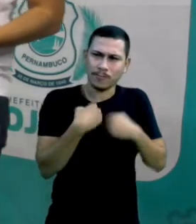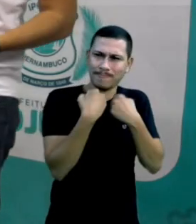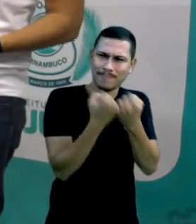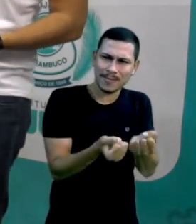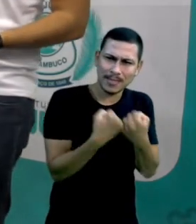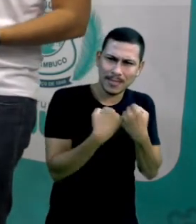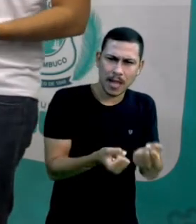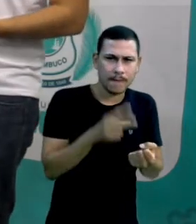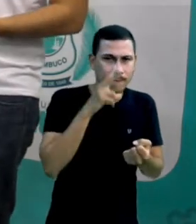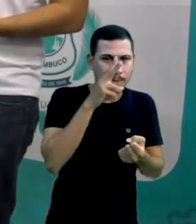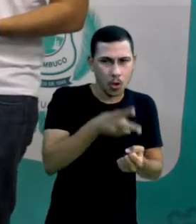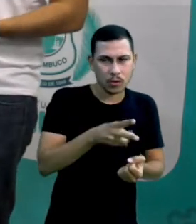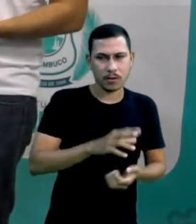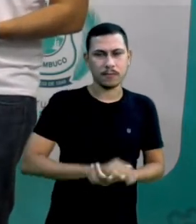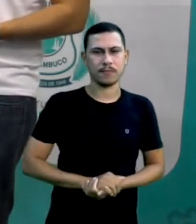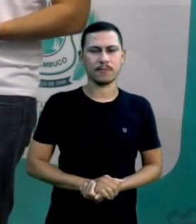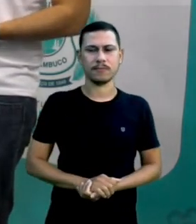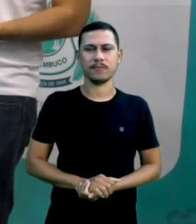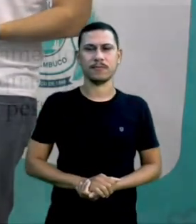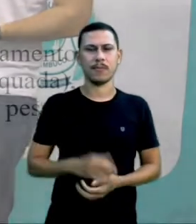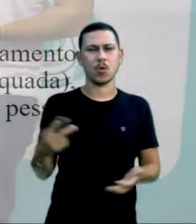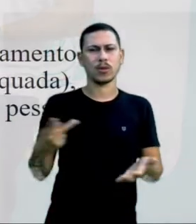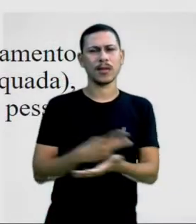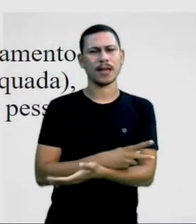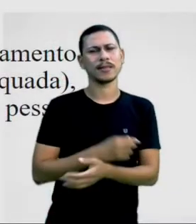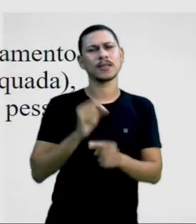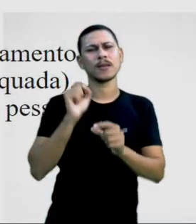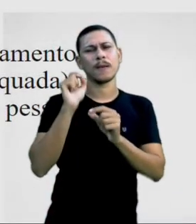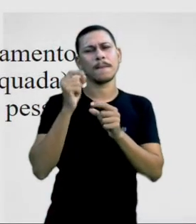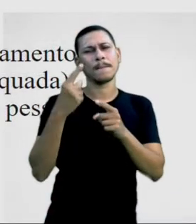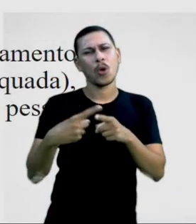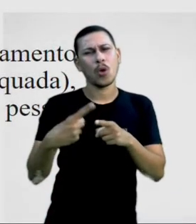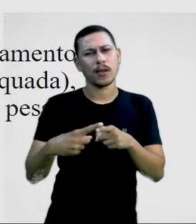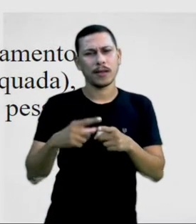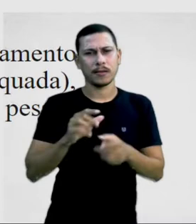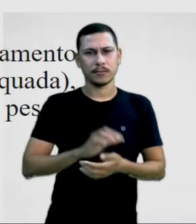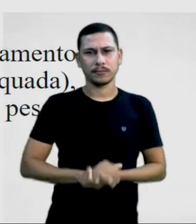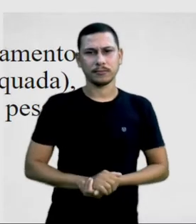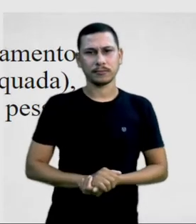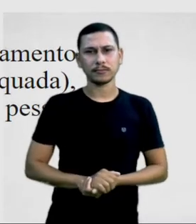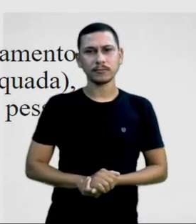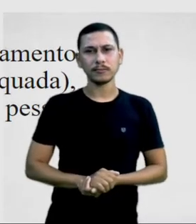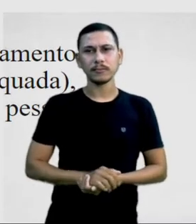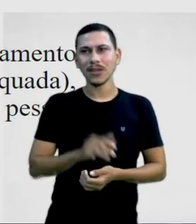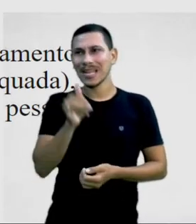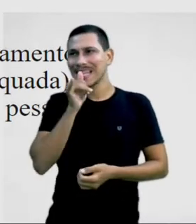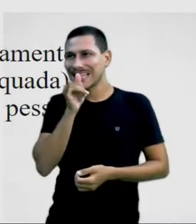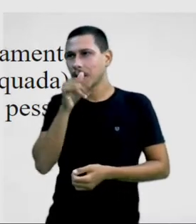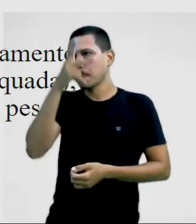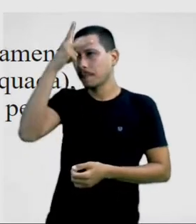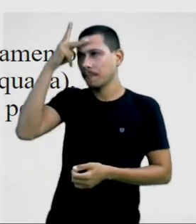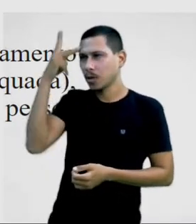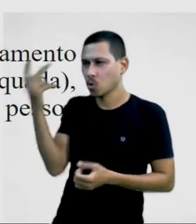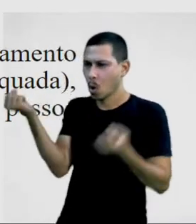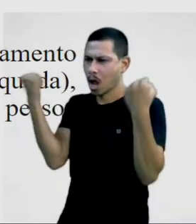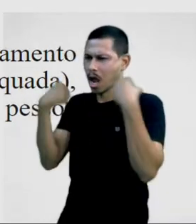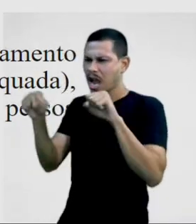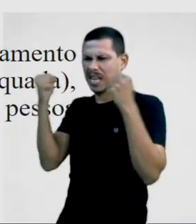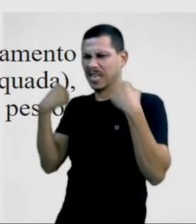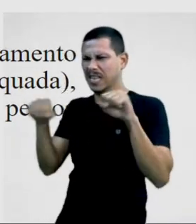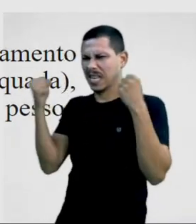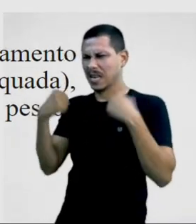tá? Isso ocorre, por exemplo, quando após uma sessão de treinamento, né, temos a ingestão